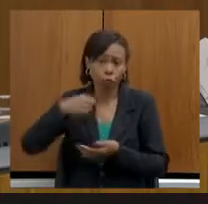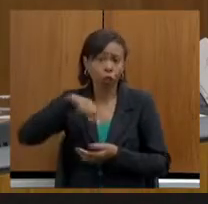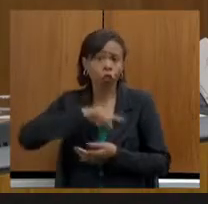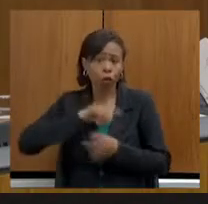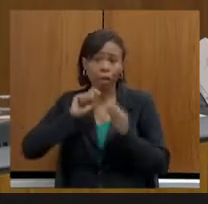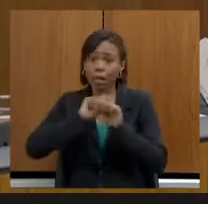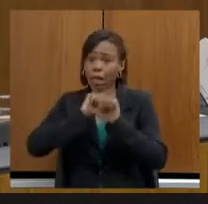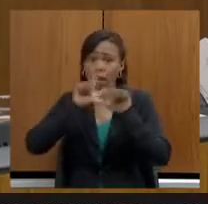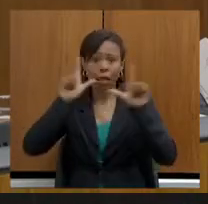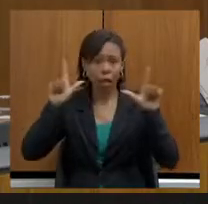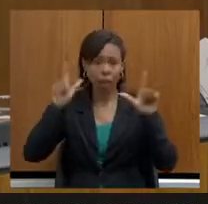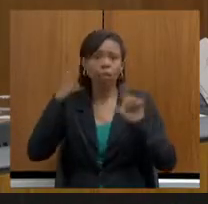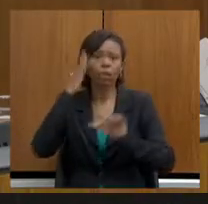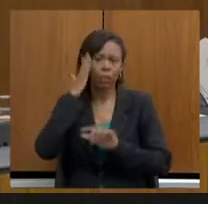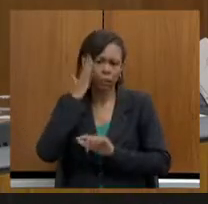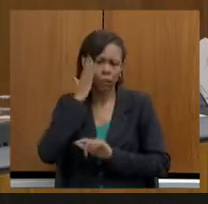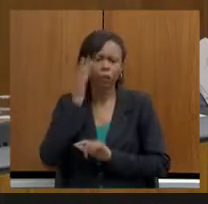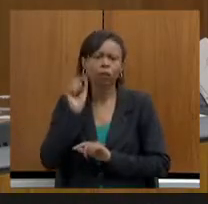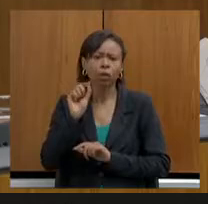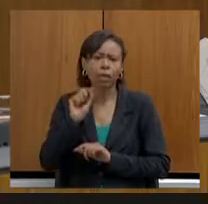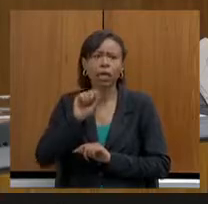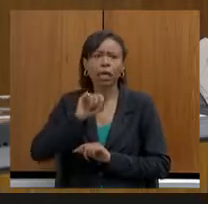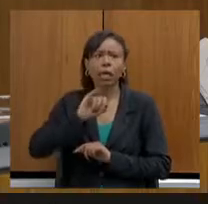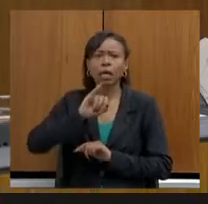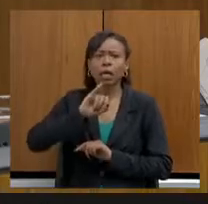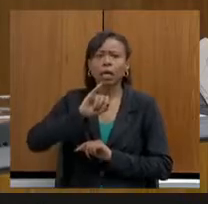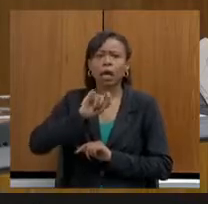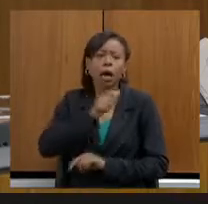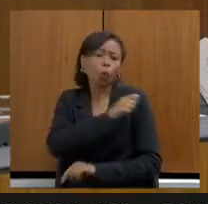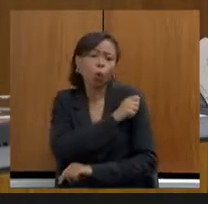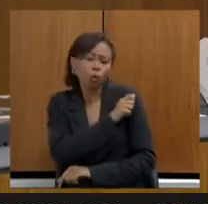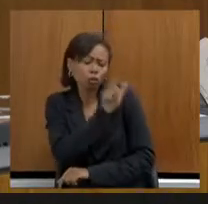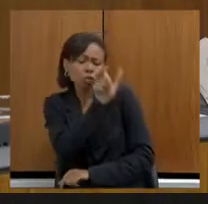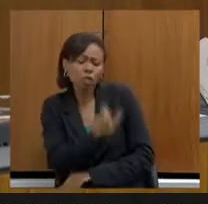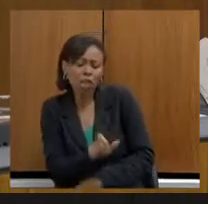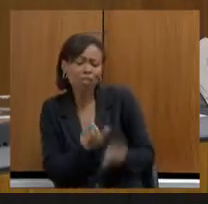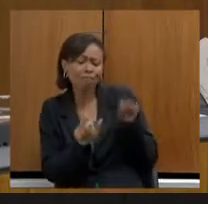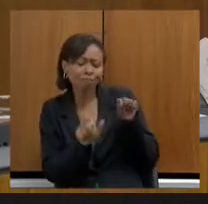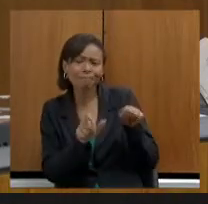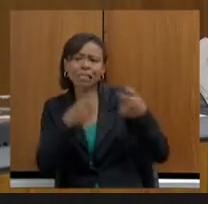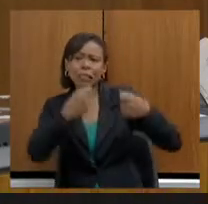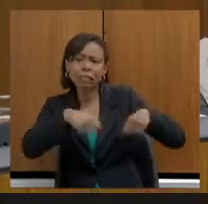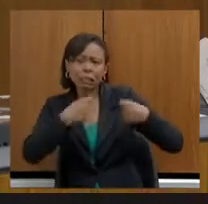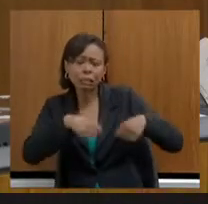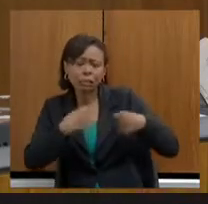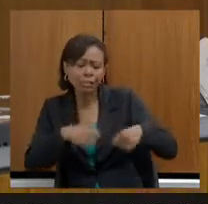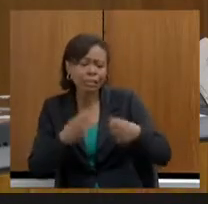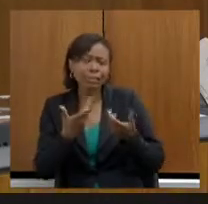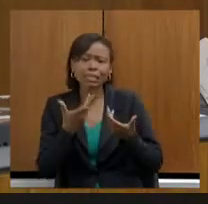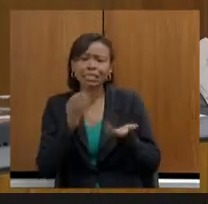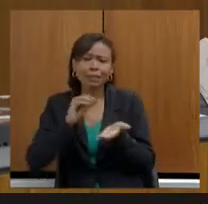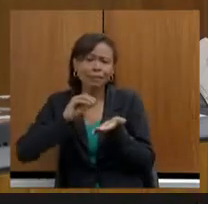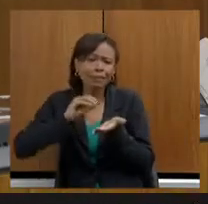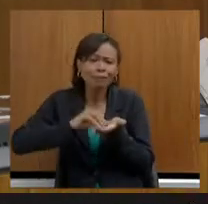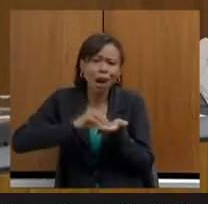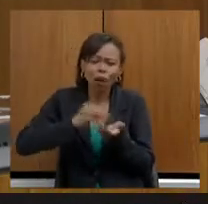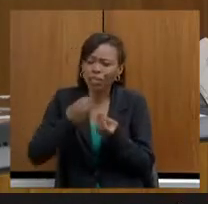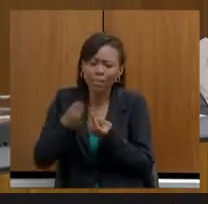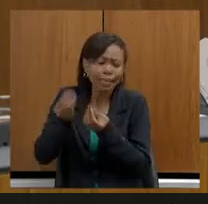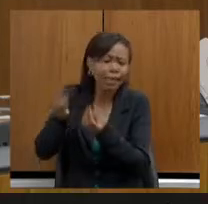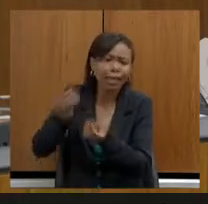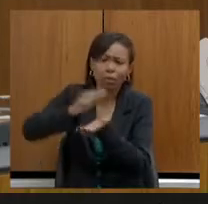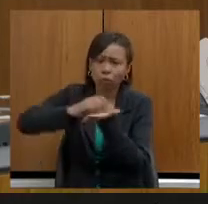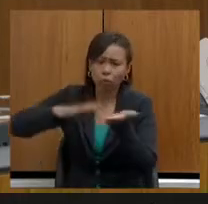de que o estudante Júlia Santana Tá com uma pendência E aí a gente tem esse trabalho agora com Os diretores de